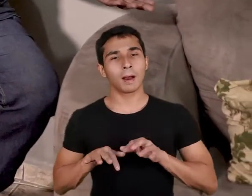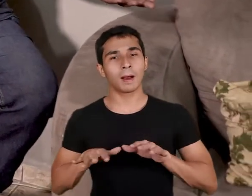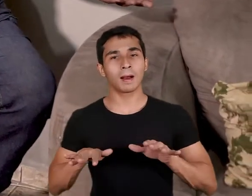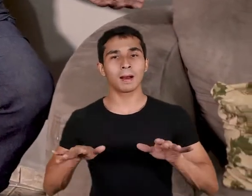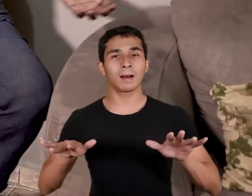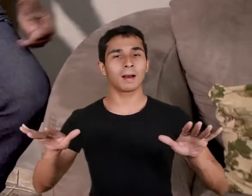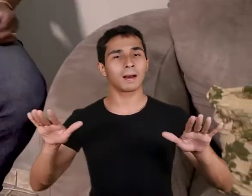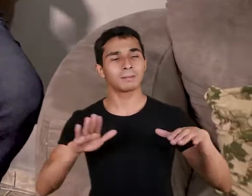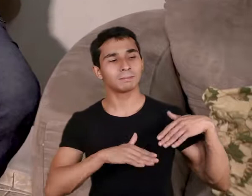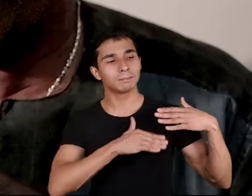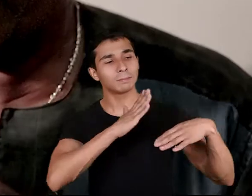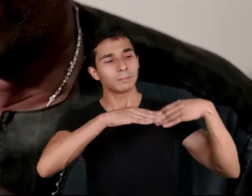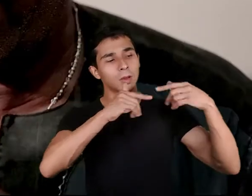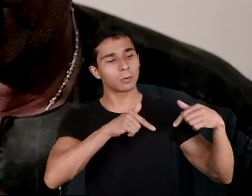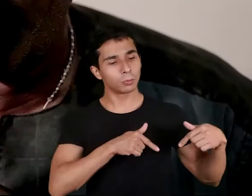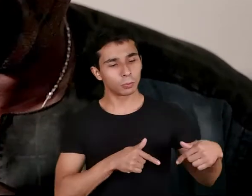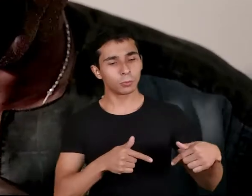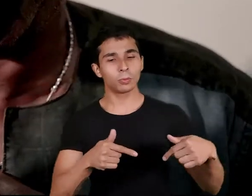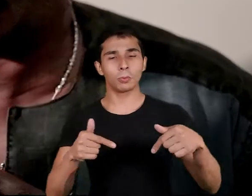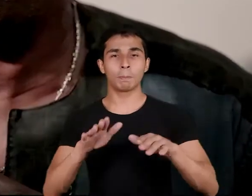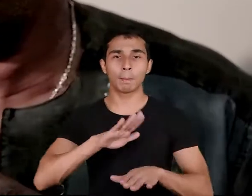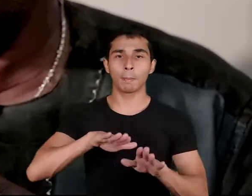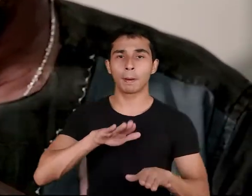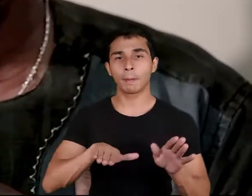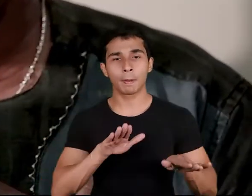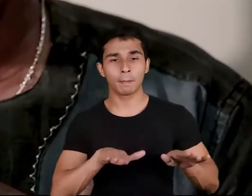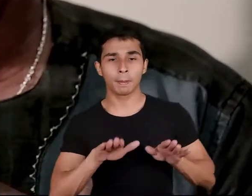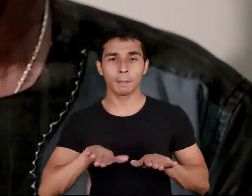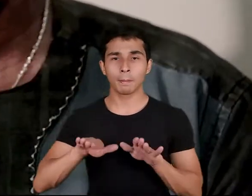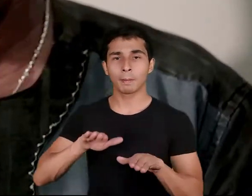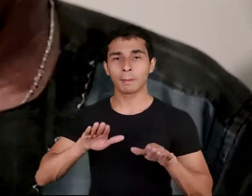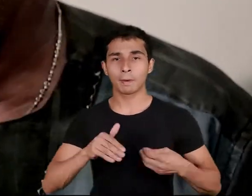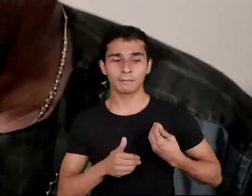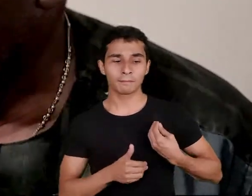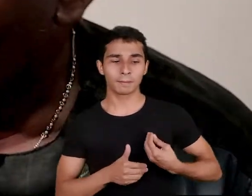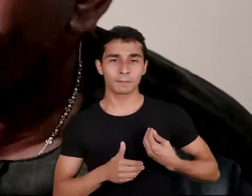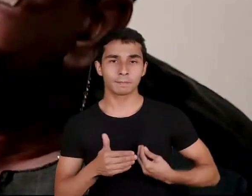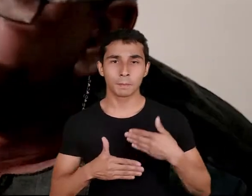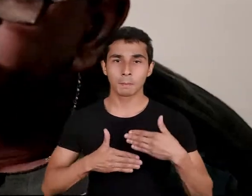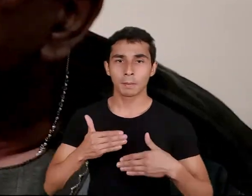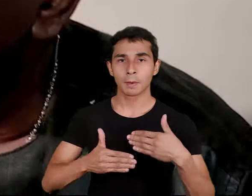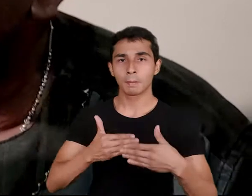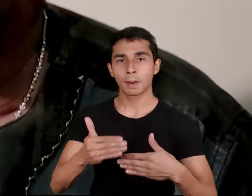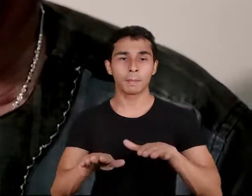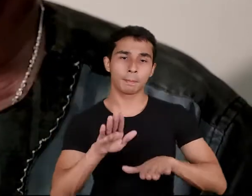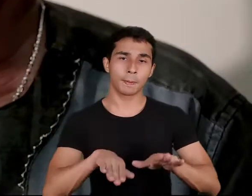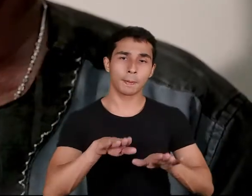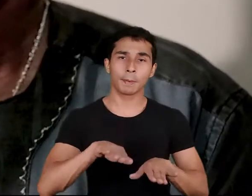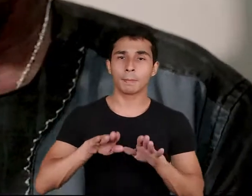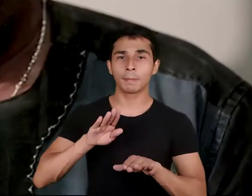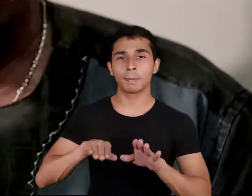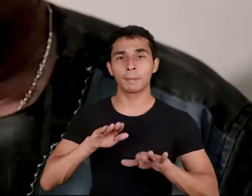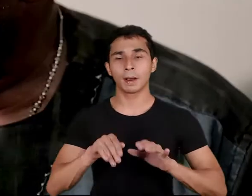poder lutar. É tambor para viver, é tambor para